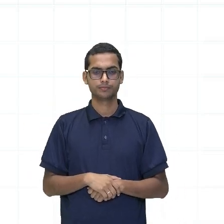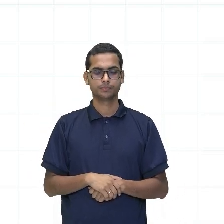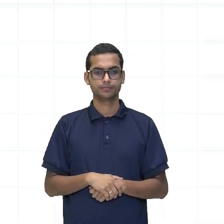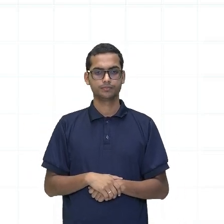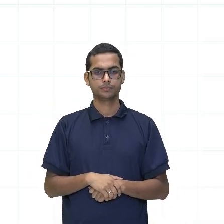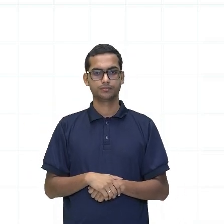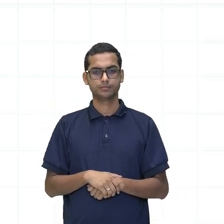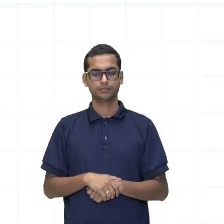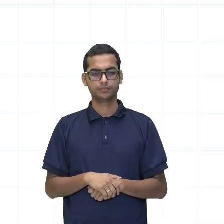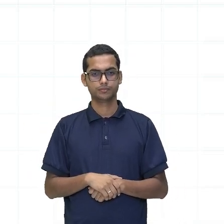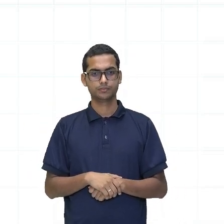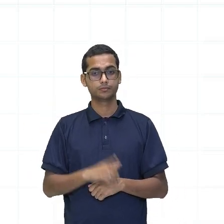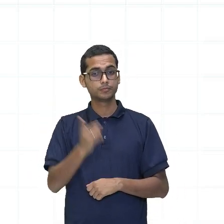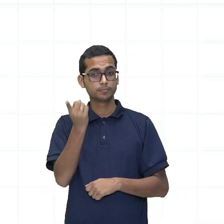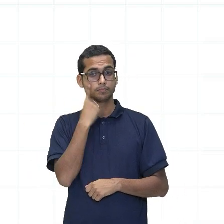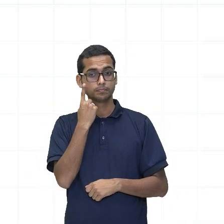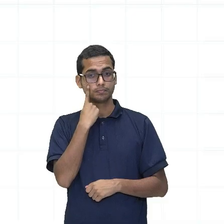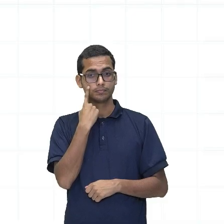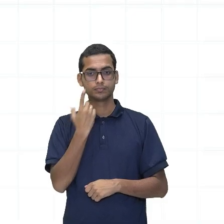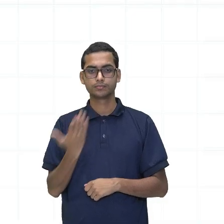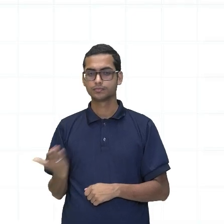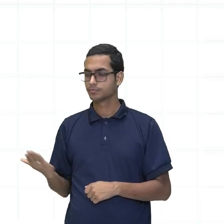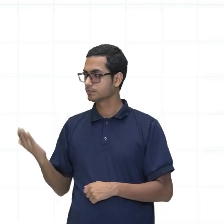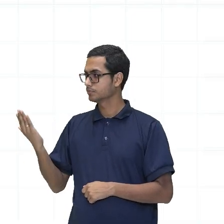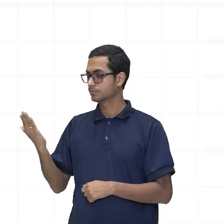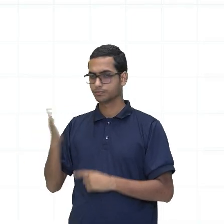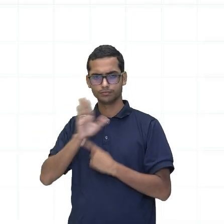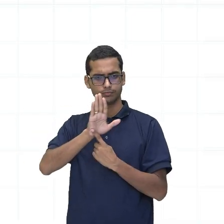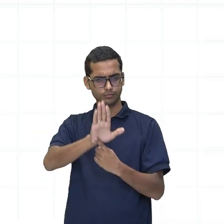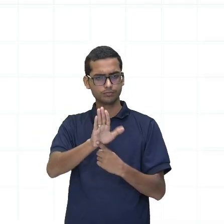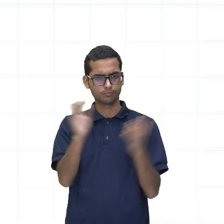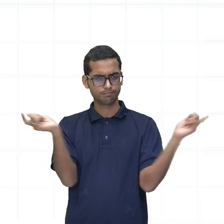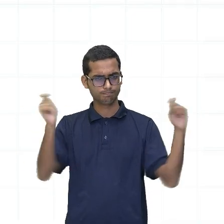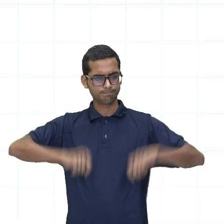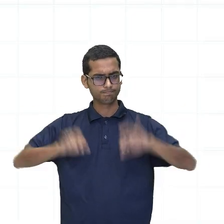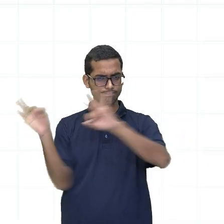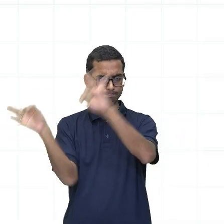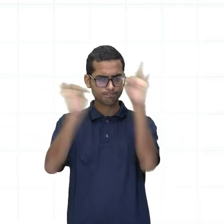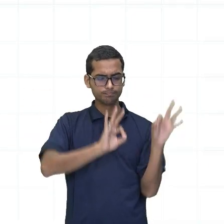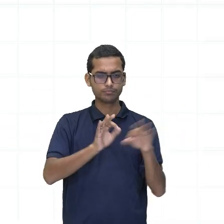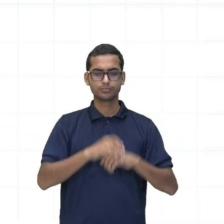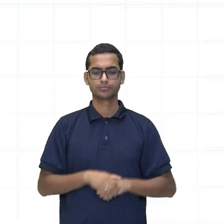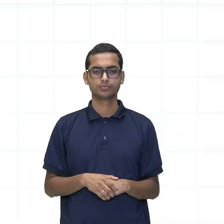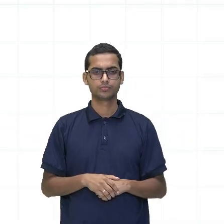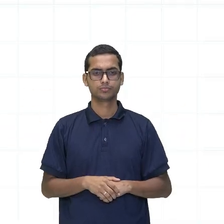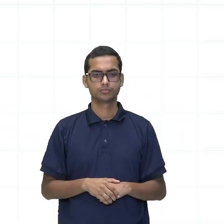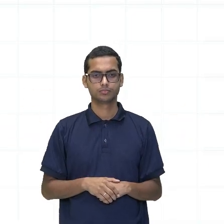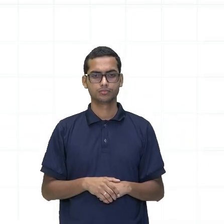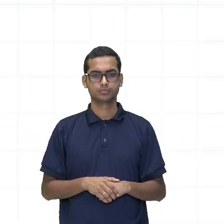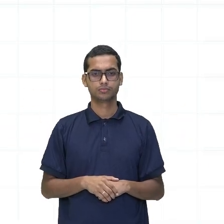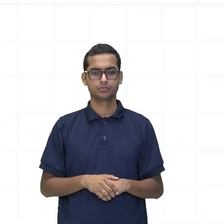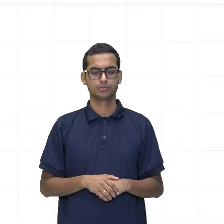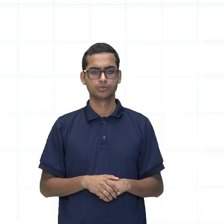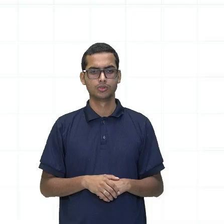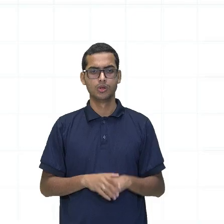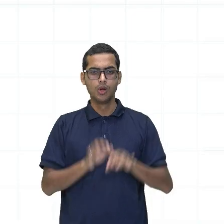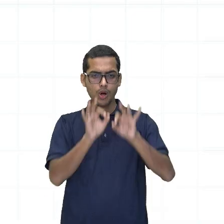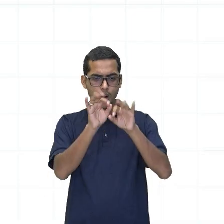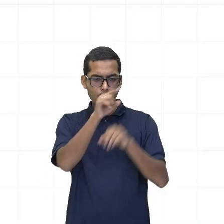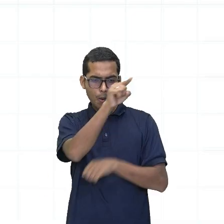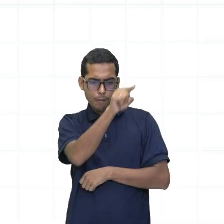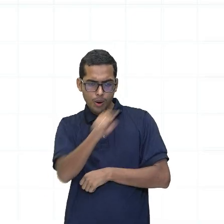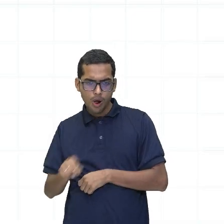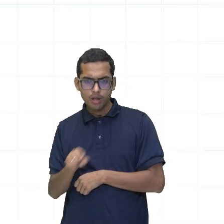Pode colocar ali na nossa... Pronto, agora sim está aparecendo para vocês, né? Então, está passando pela origem ali do gráfico,